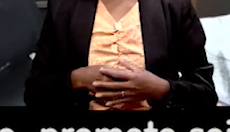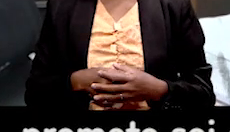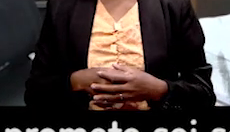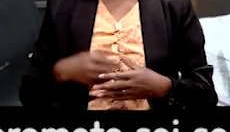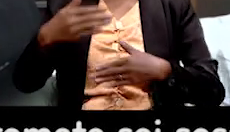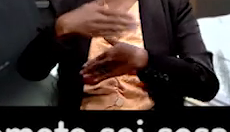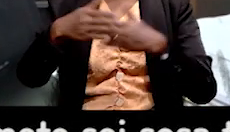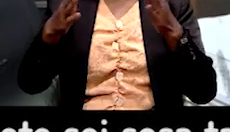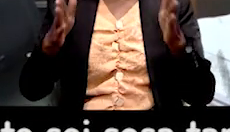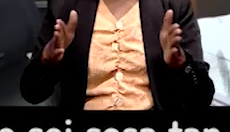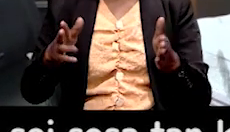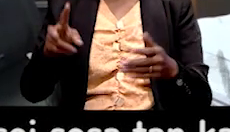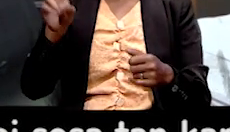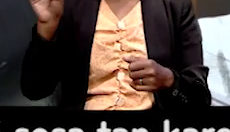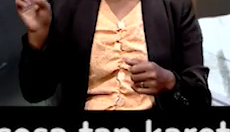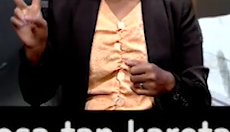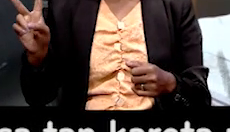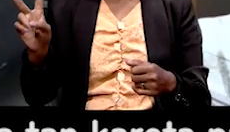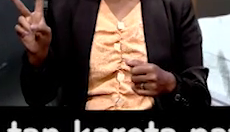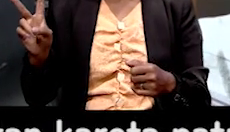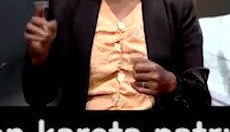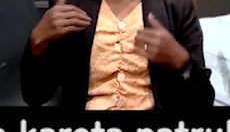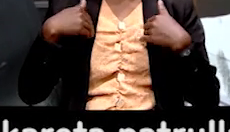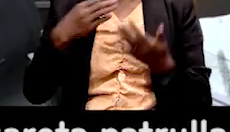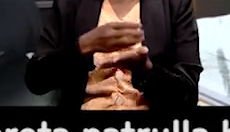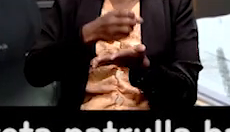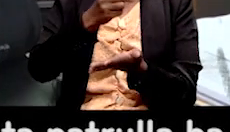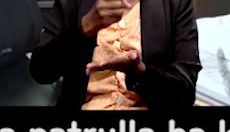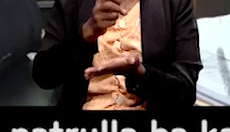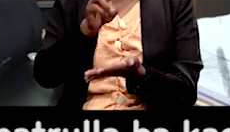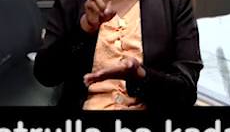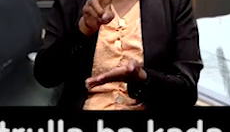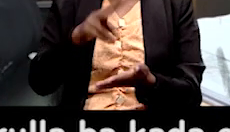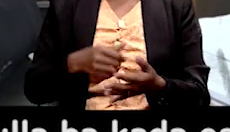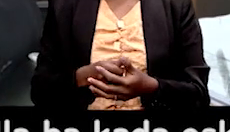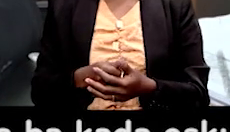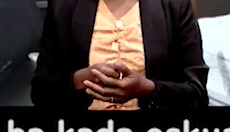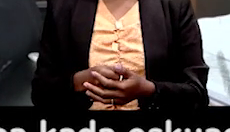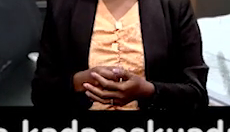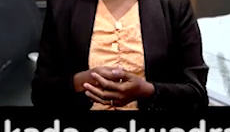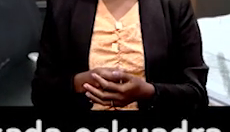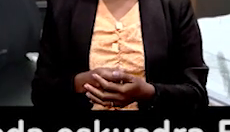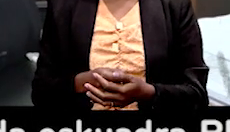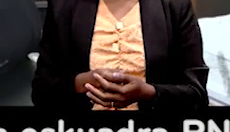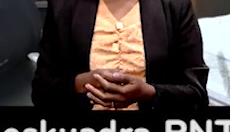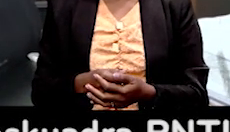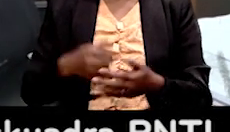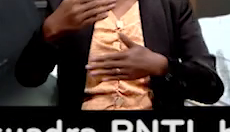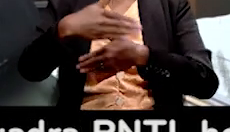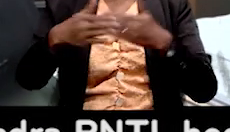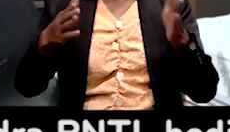kaisa segunda vial rua kaisa ida ikus liu tersero vial